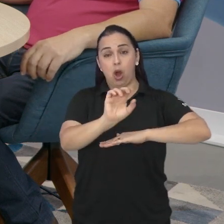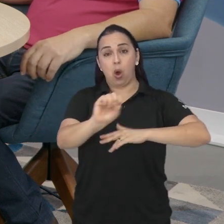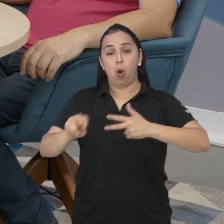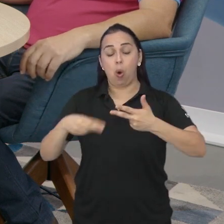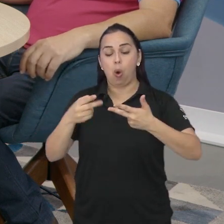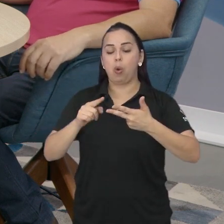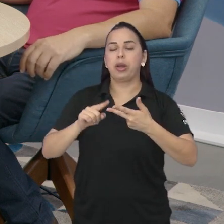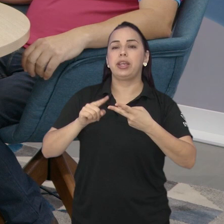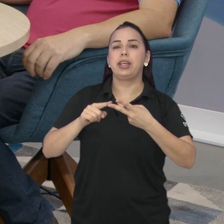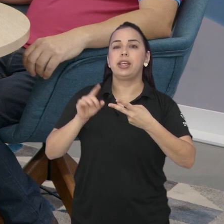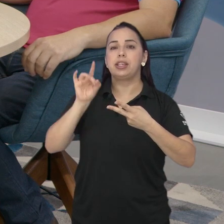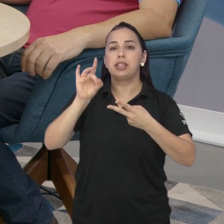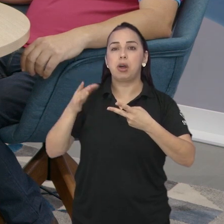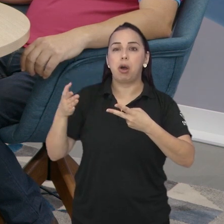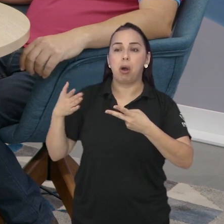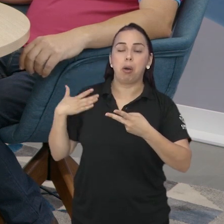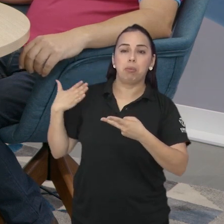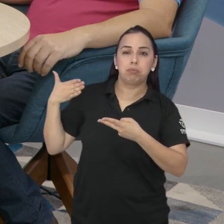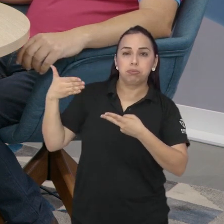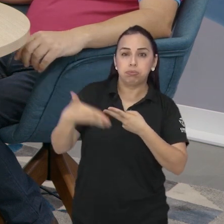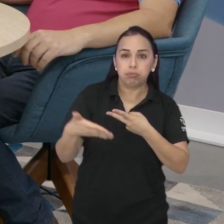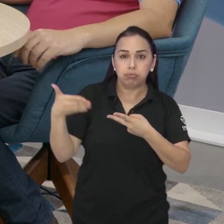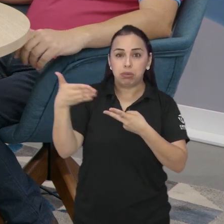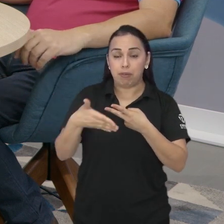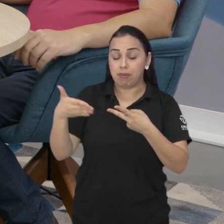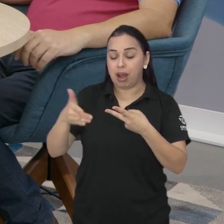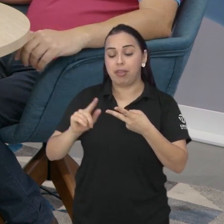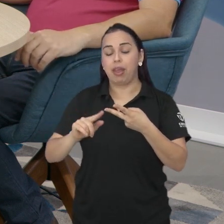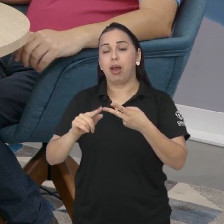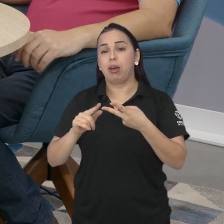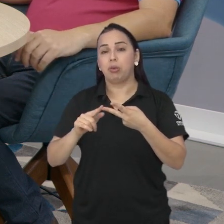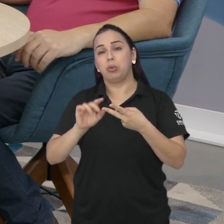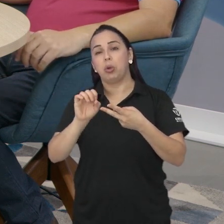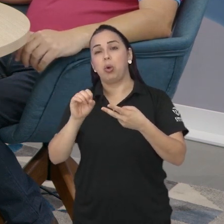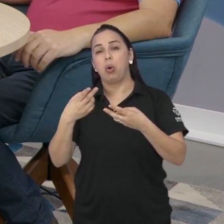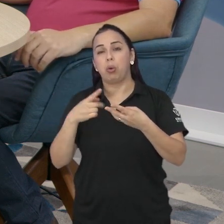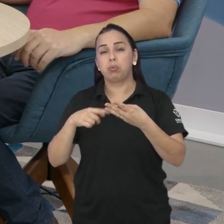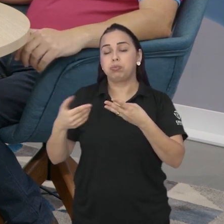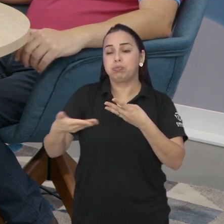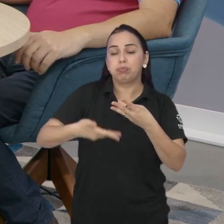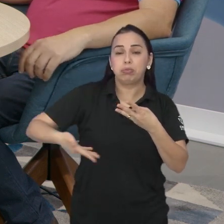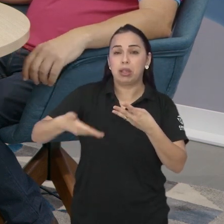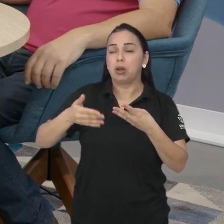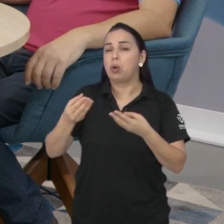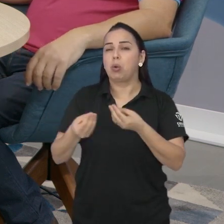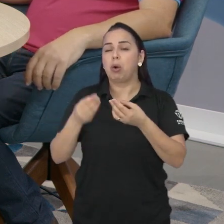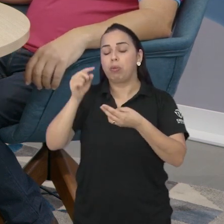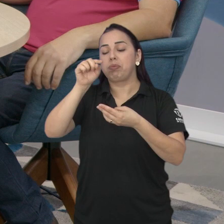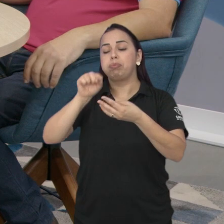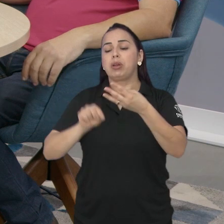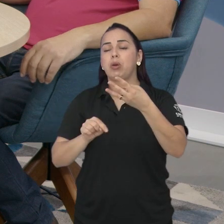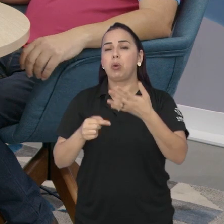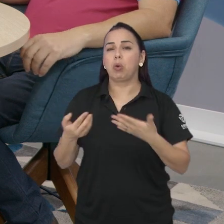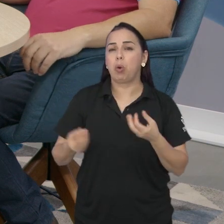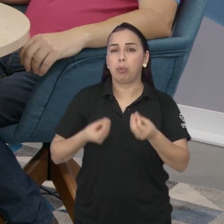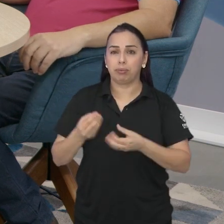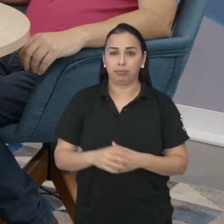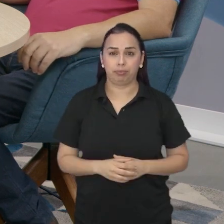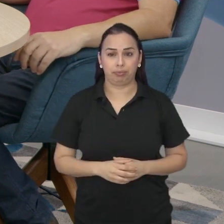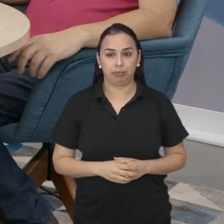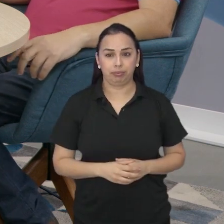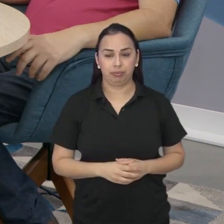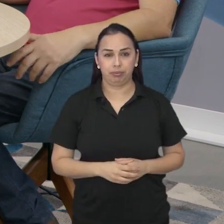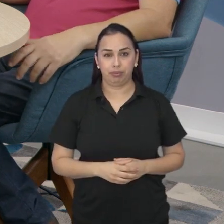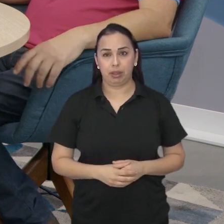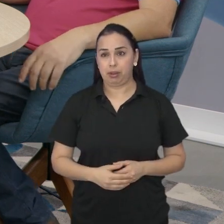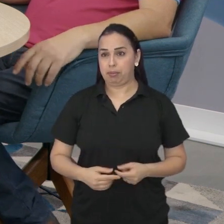essa convivência, quem trafega pela rua. Como que funciona isso? Quais são os níveis? Dani,